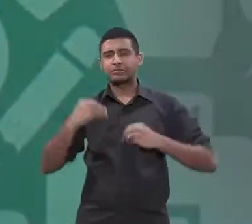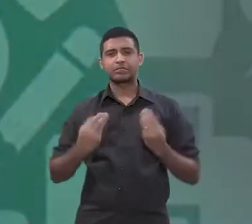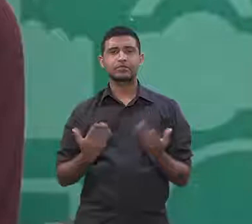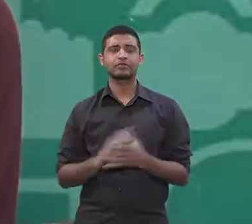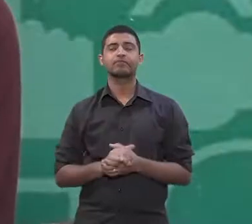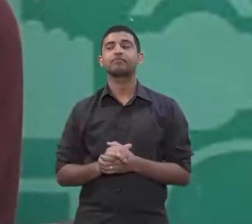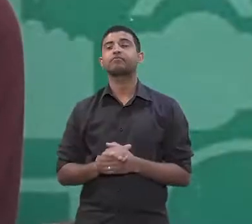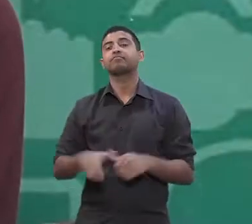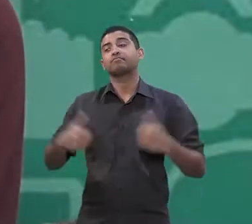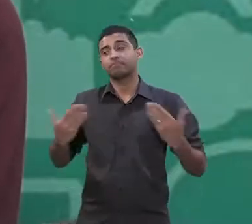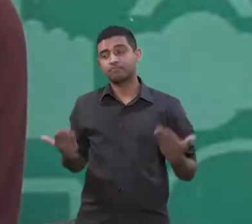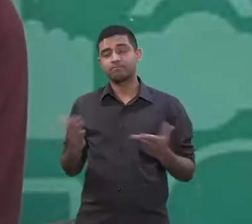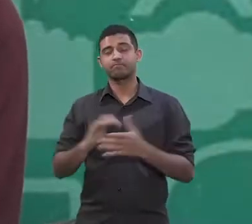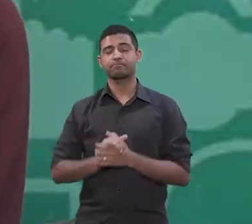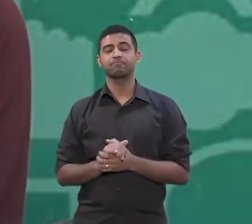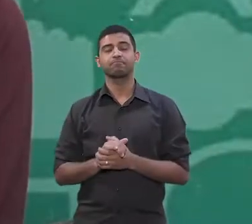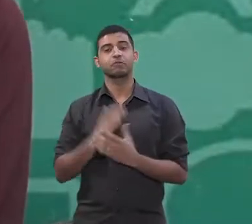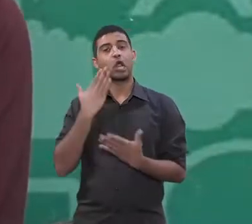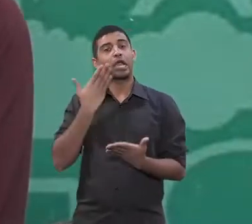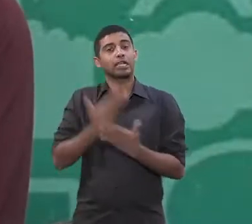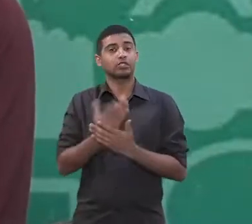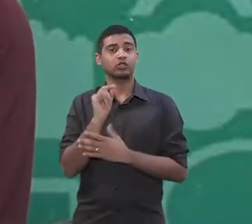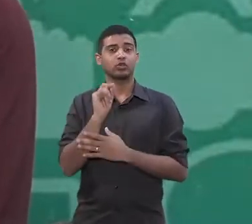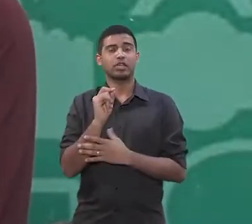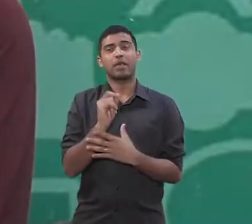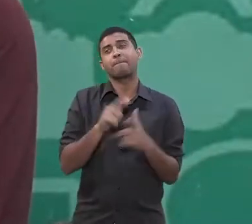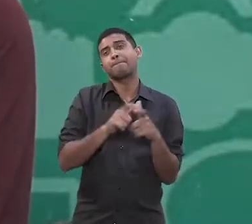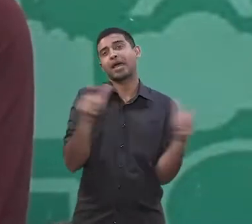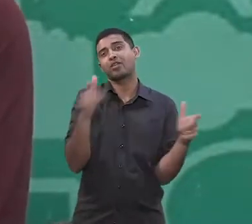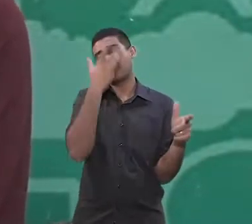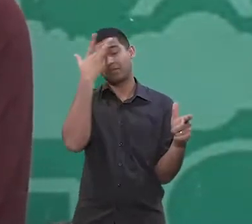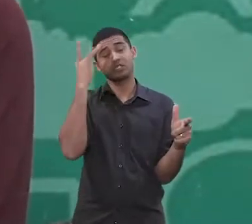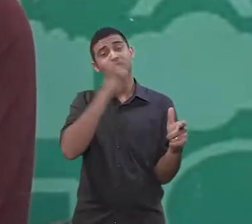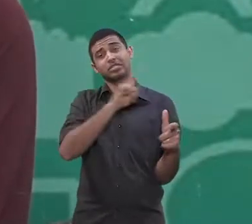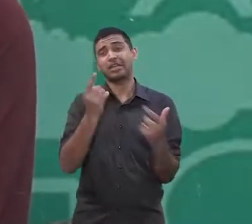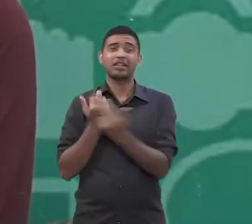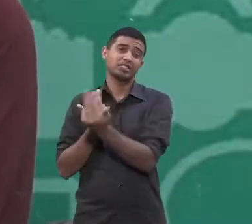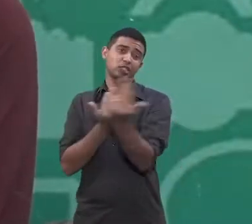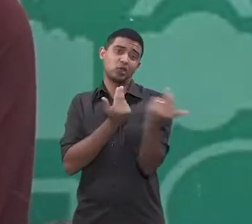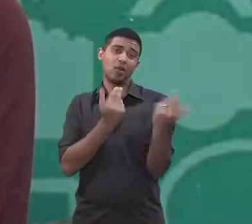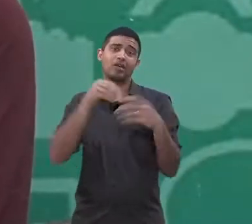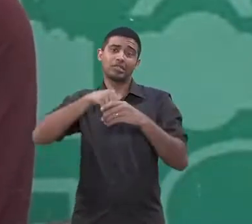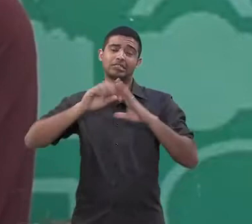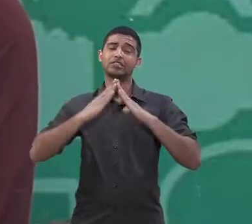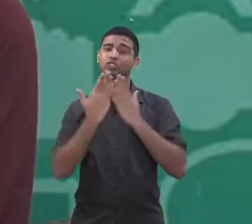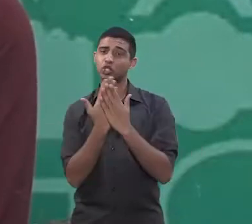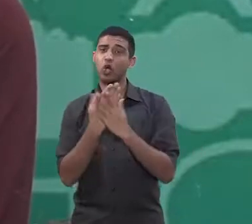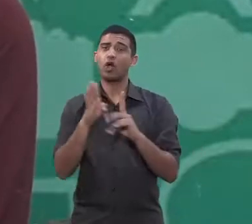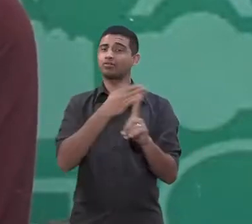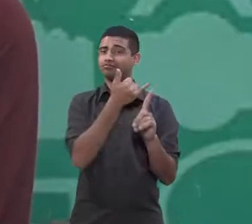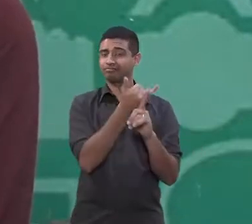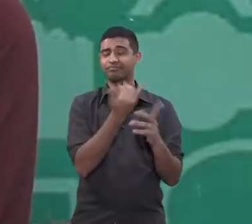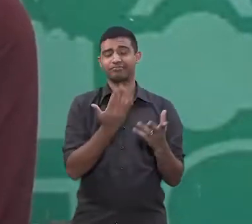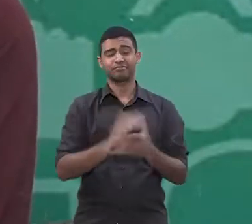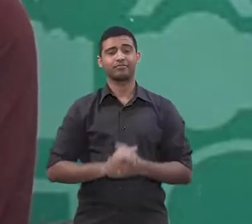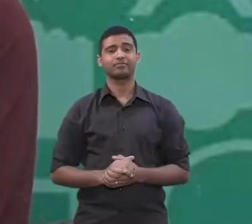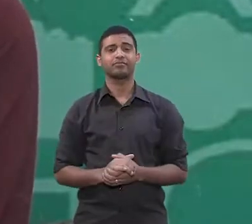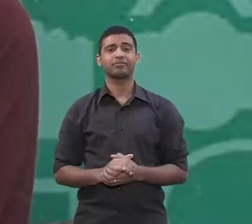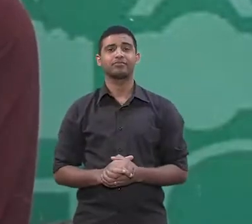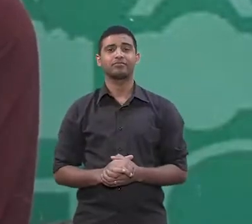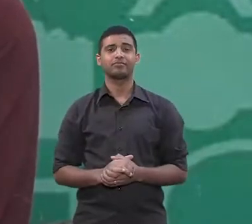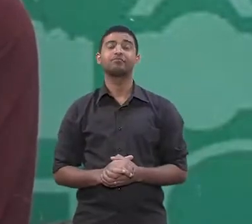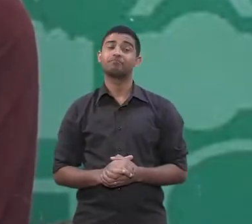depressão. Então, creio que a maioria das pessoas hoje em dia passam por isso também, na escola ainda. É algo